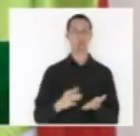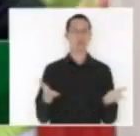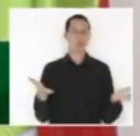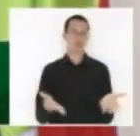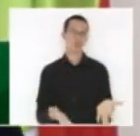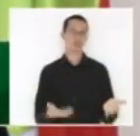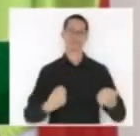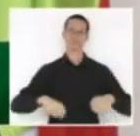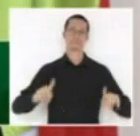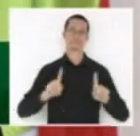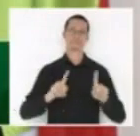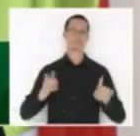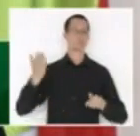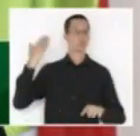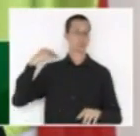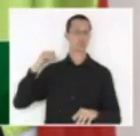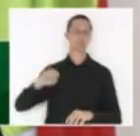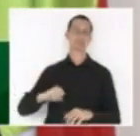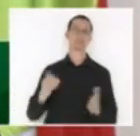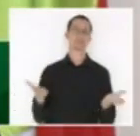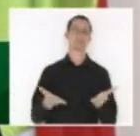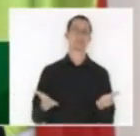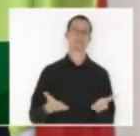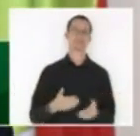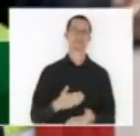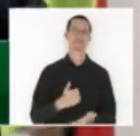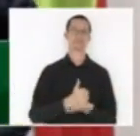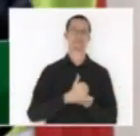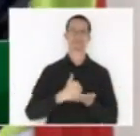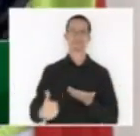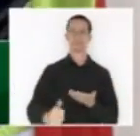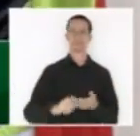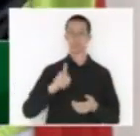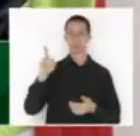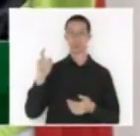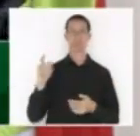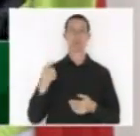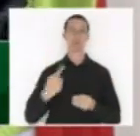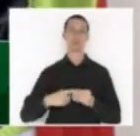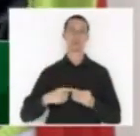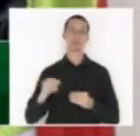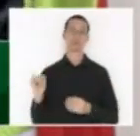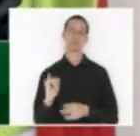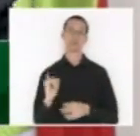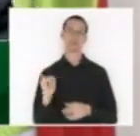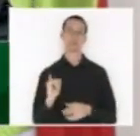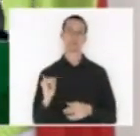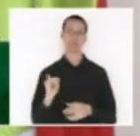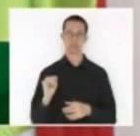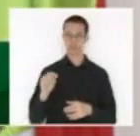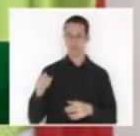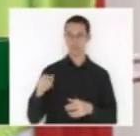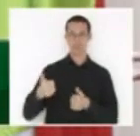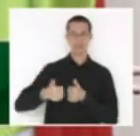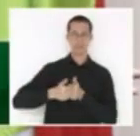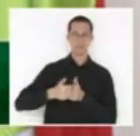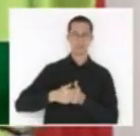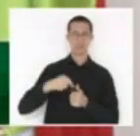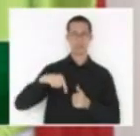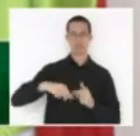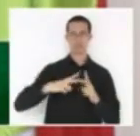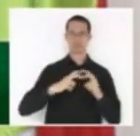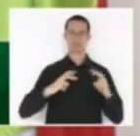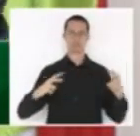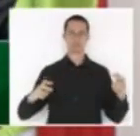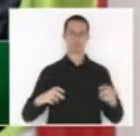justifica aqui ter SDR em Itajaí, que está quase na capital, SDR em Joinville, não